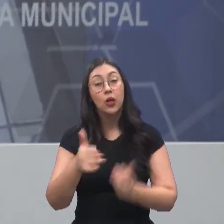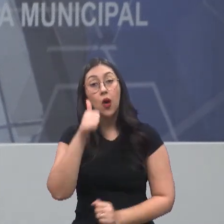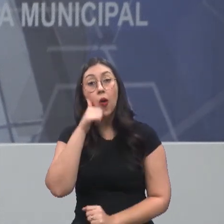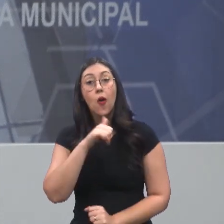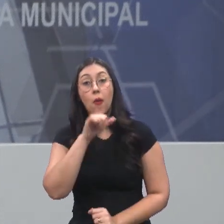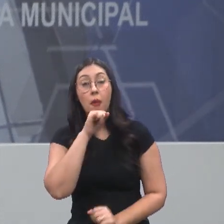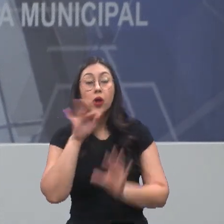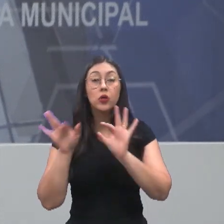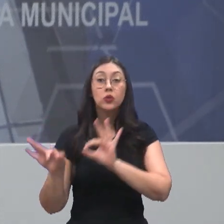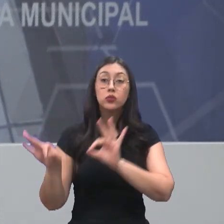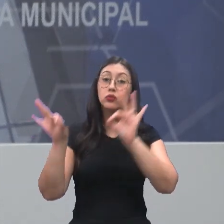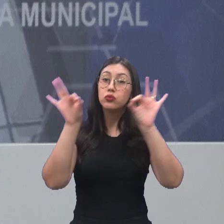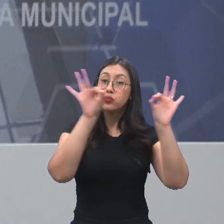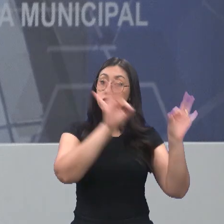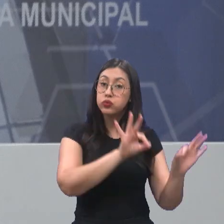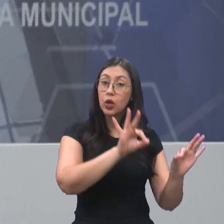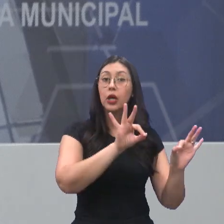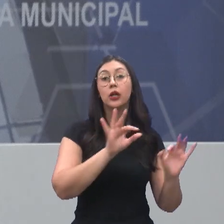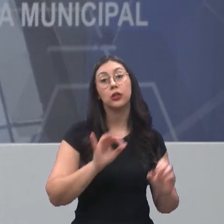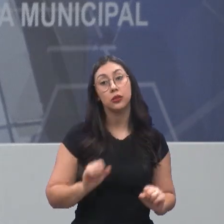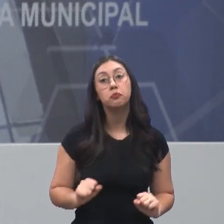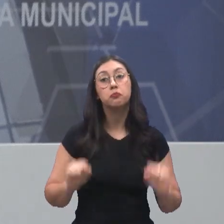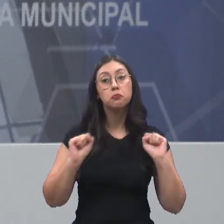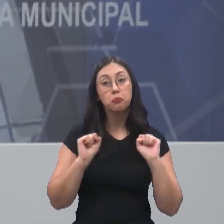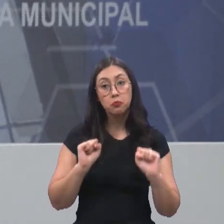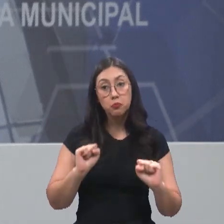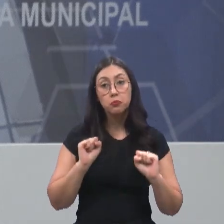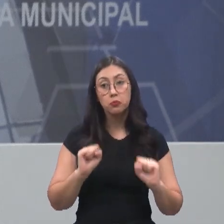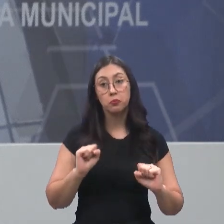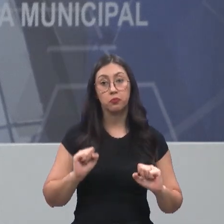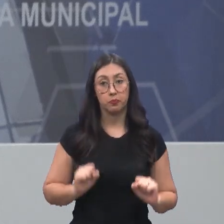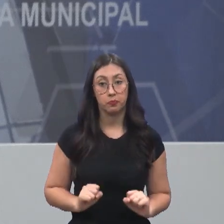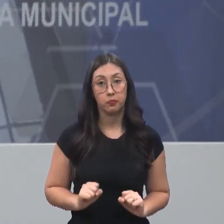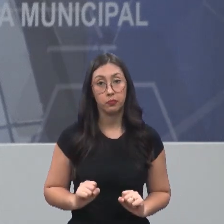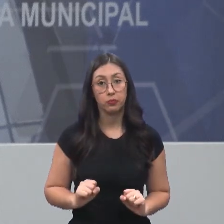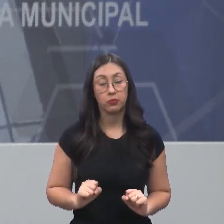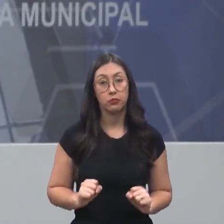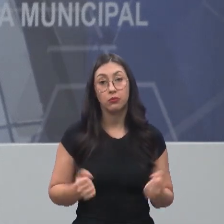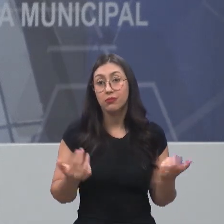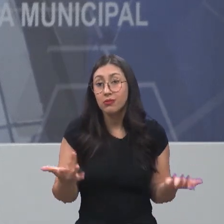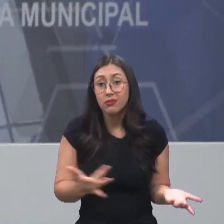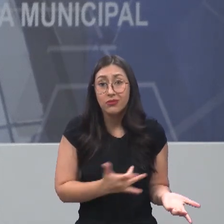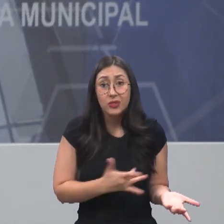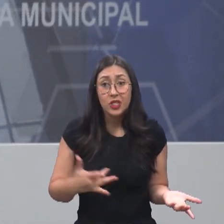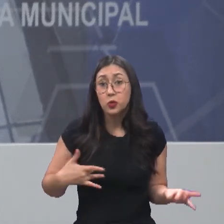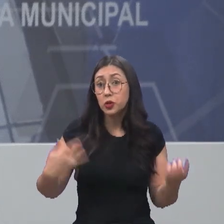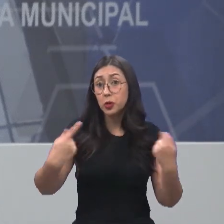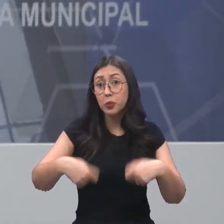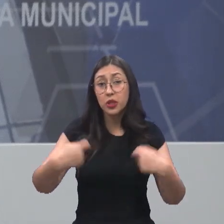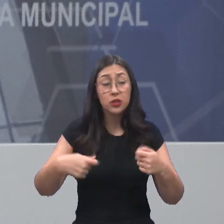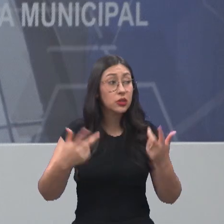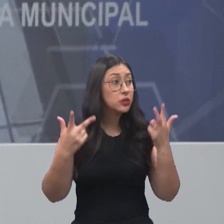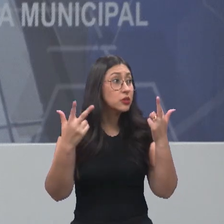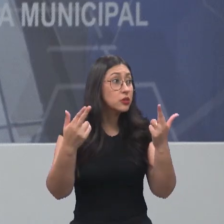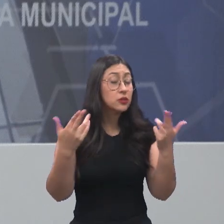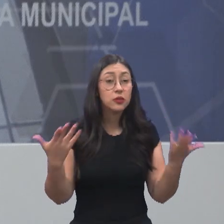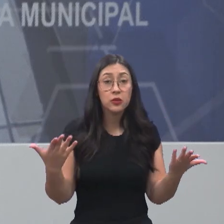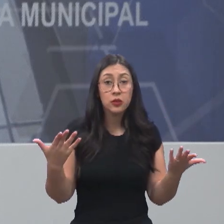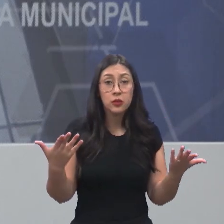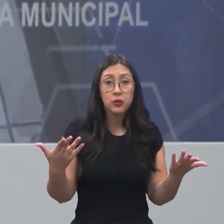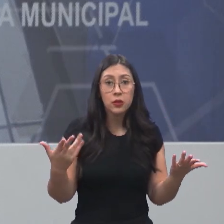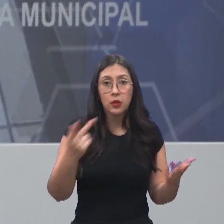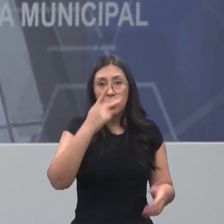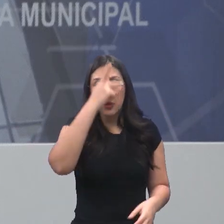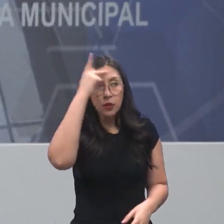filhos na creche, que lugar elas estavam na fila. A saúde tem que ser a mesma coisa. As pessoas ficam